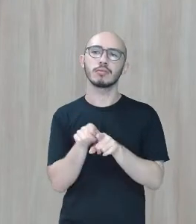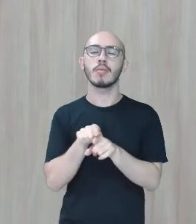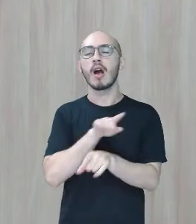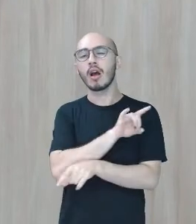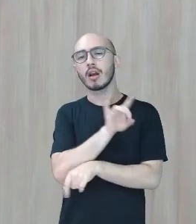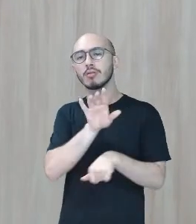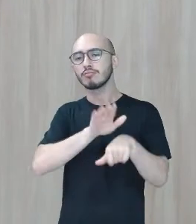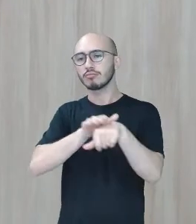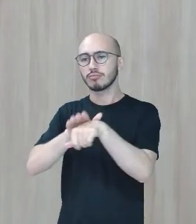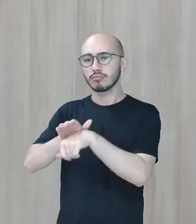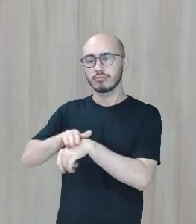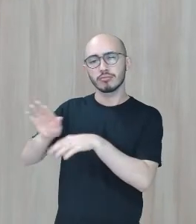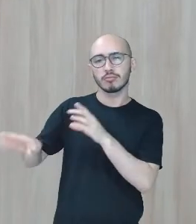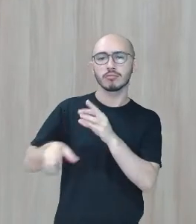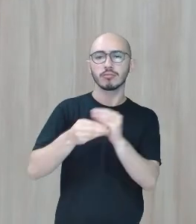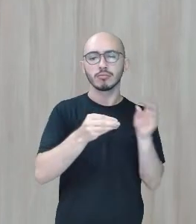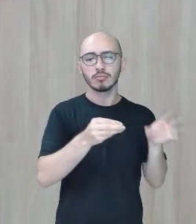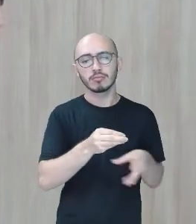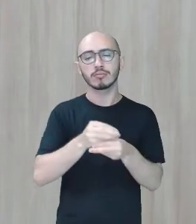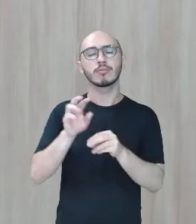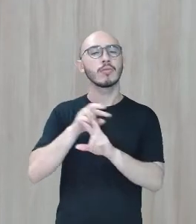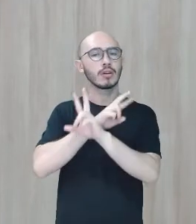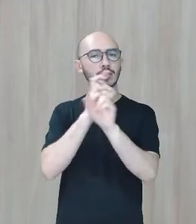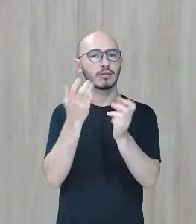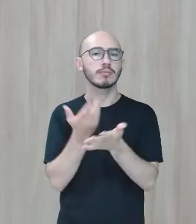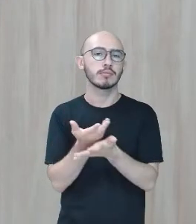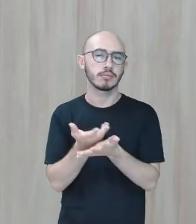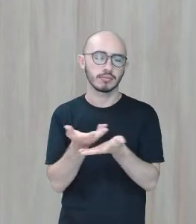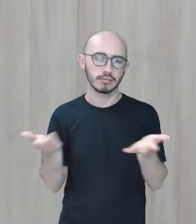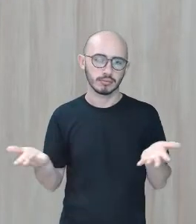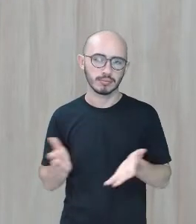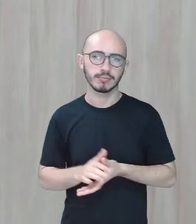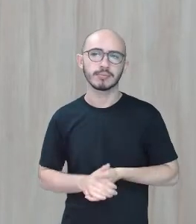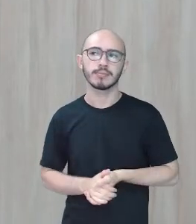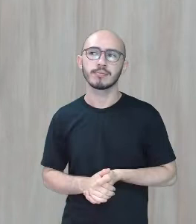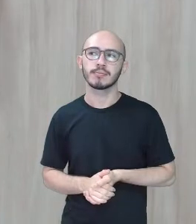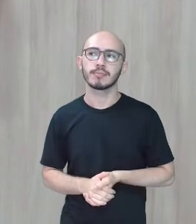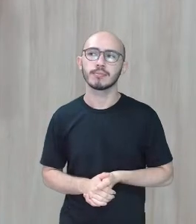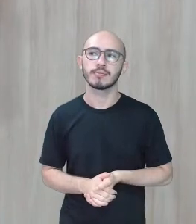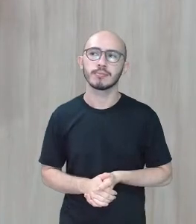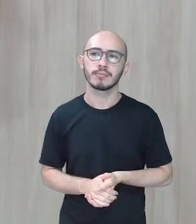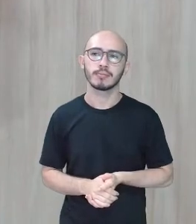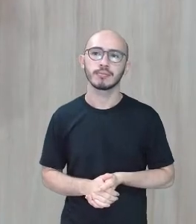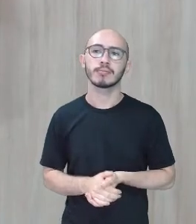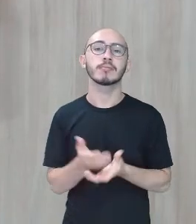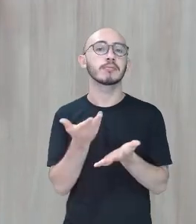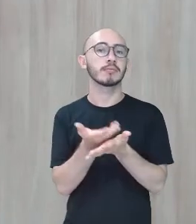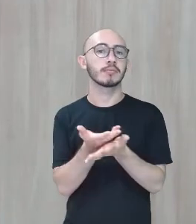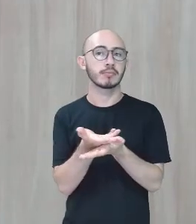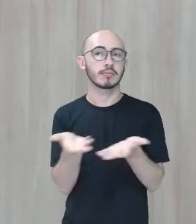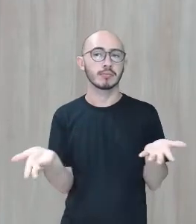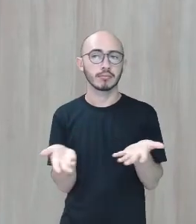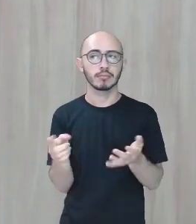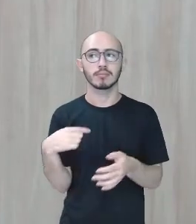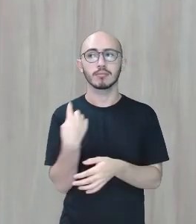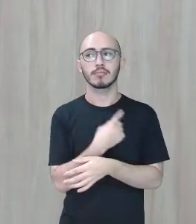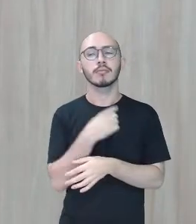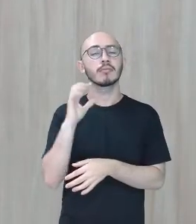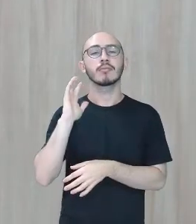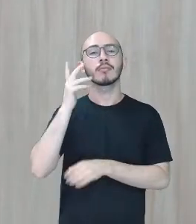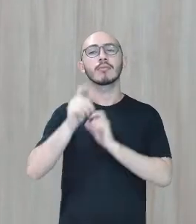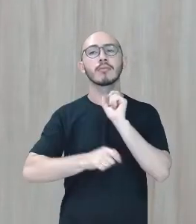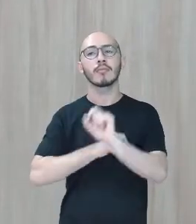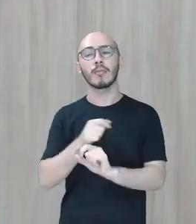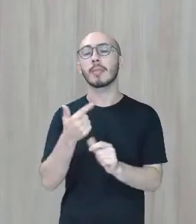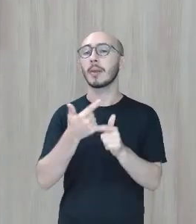um vai colocando as suas colocações relacionado ao tema, certo? E na aula de hoje, a gente vai resolver